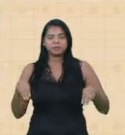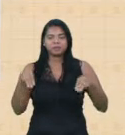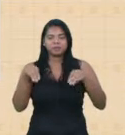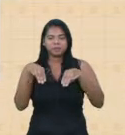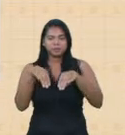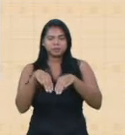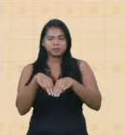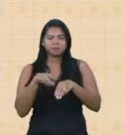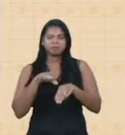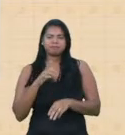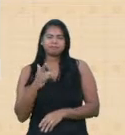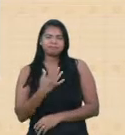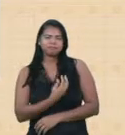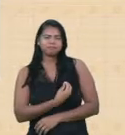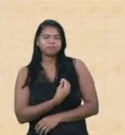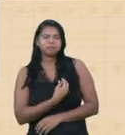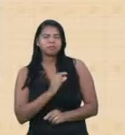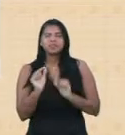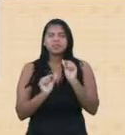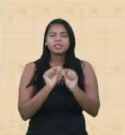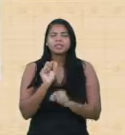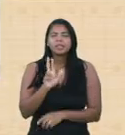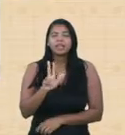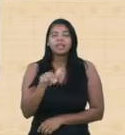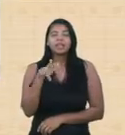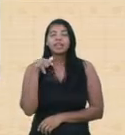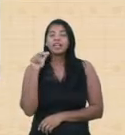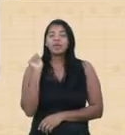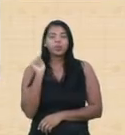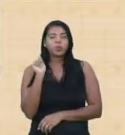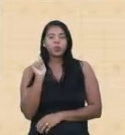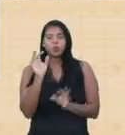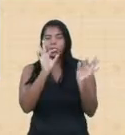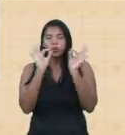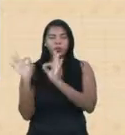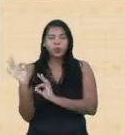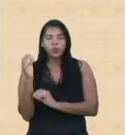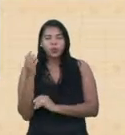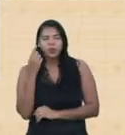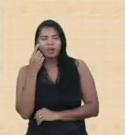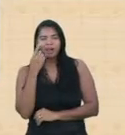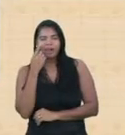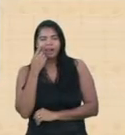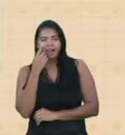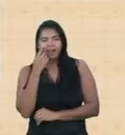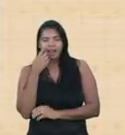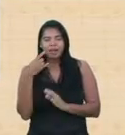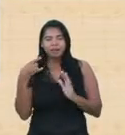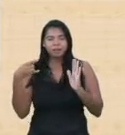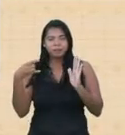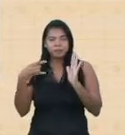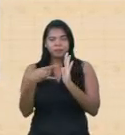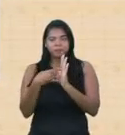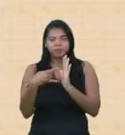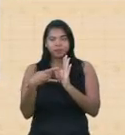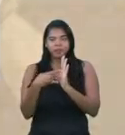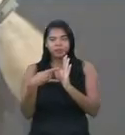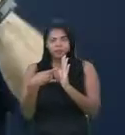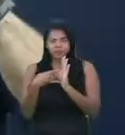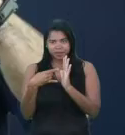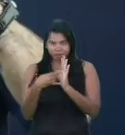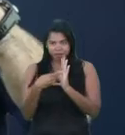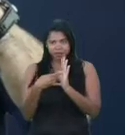em nossa vida. Quem aqui nunca viu em casa, eu trouxe até aqui para você um imazinho que você já deve